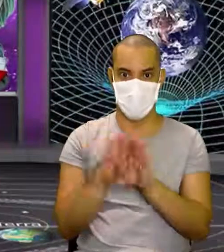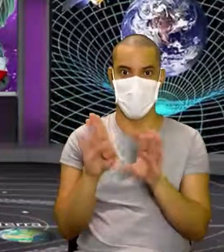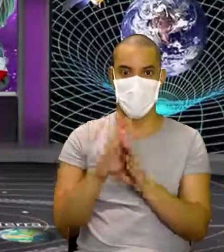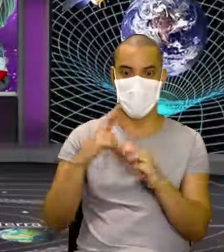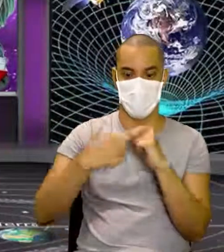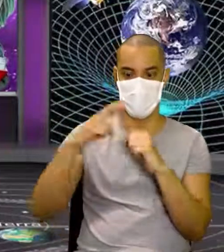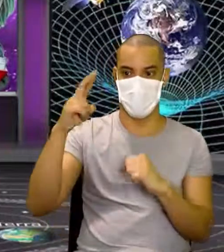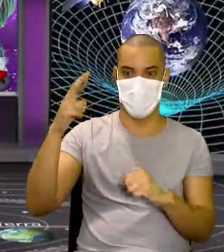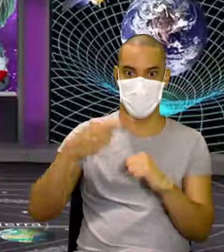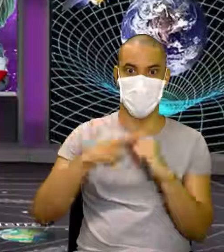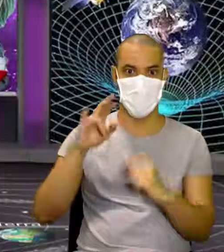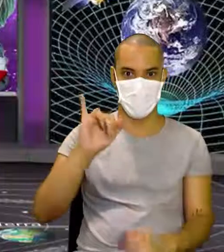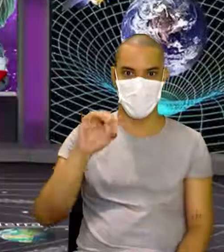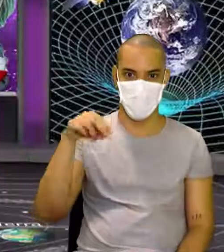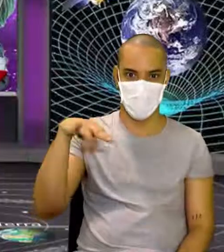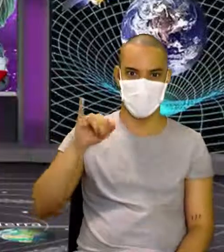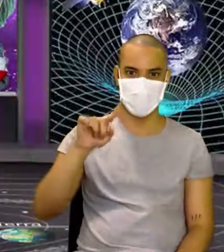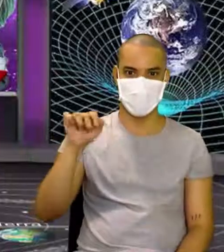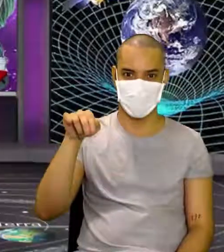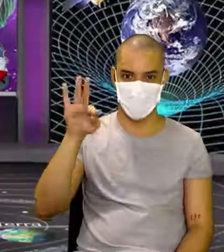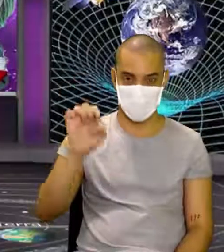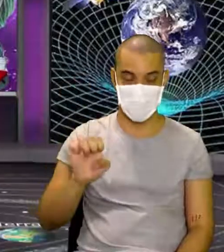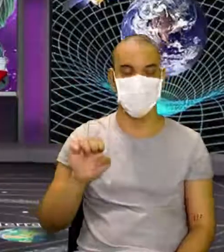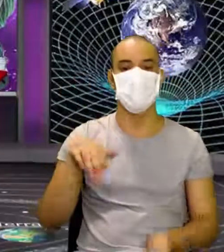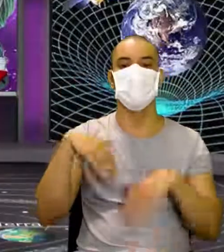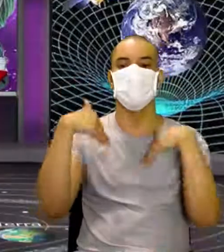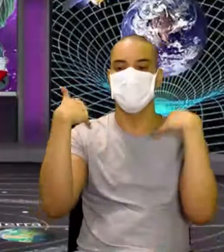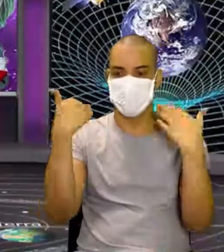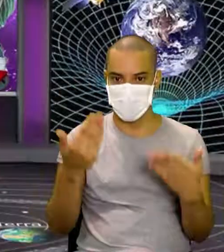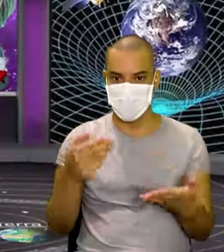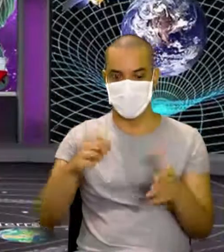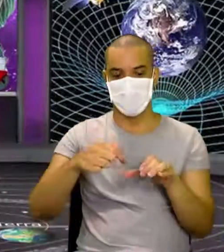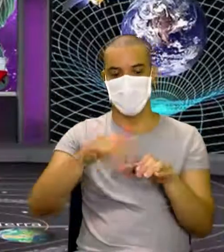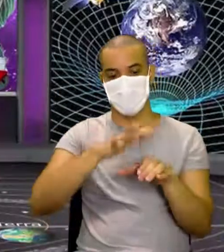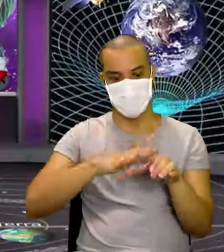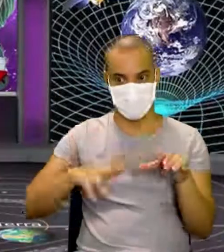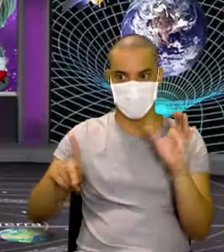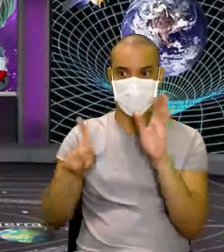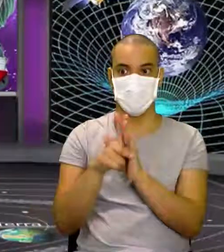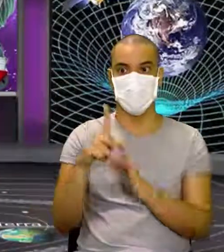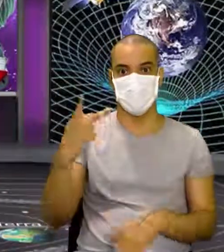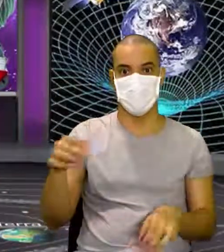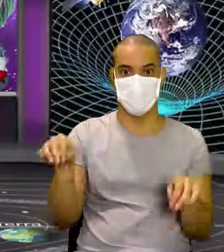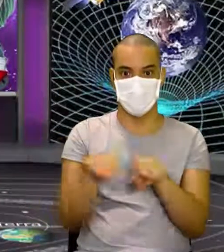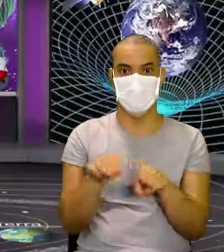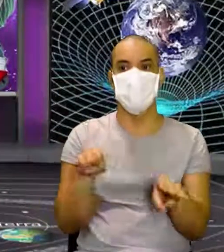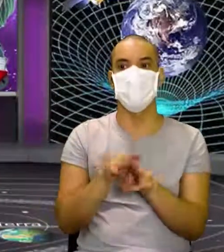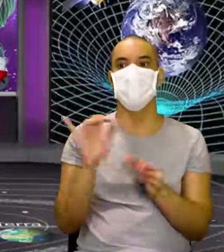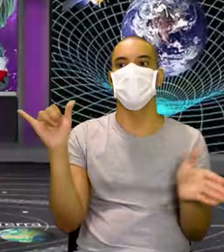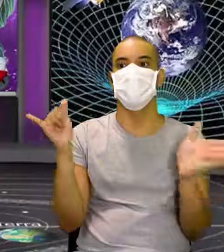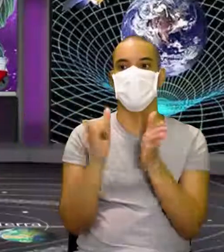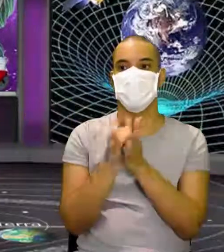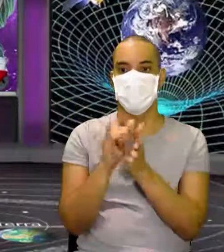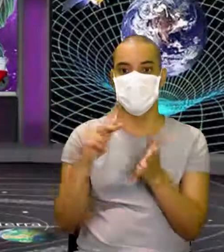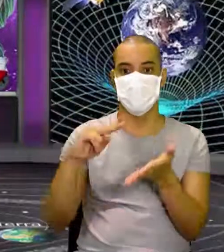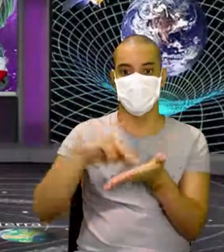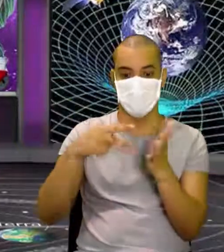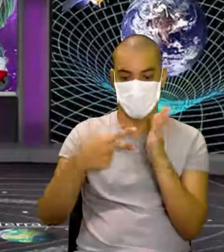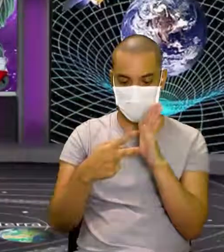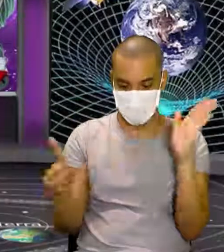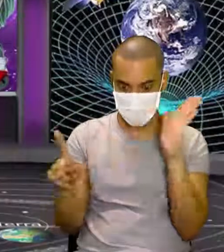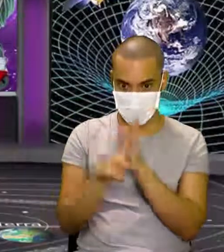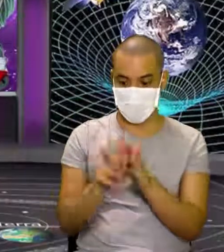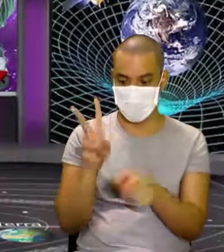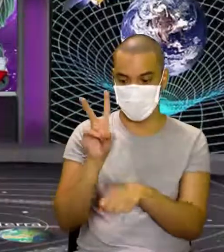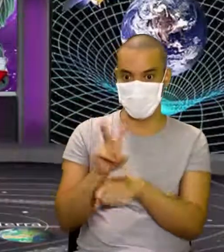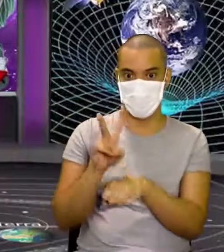radiação ionizante? Lembram disso? Então, pessoal, o campo magnético terrestre, ele serve para proteger o planeta